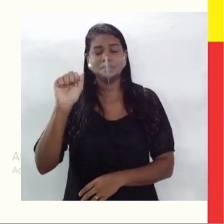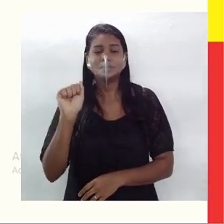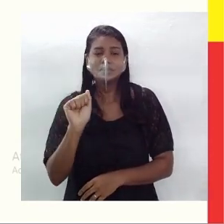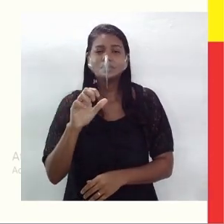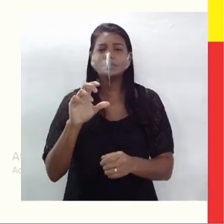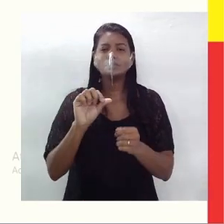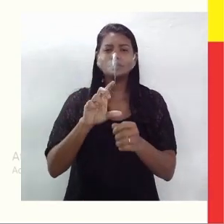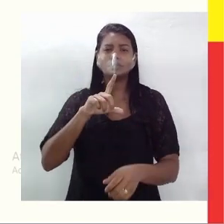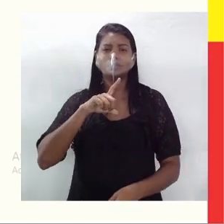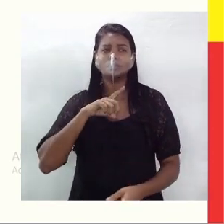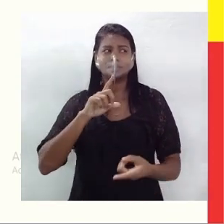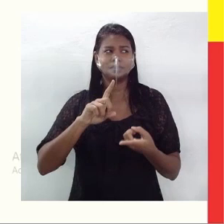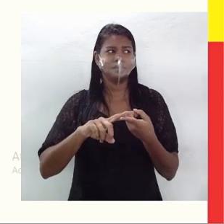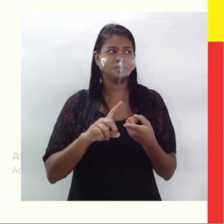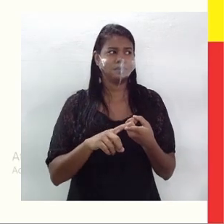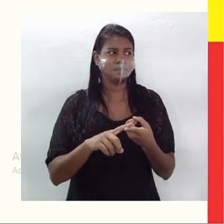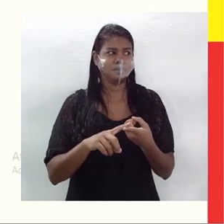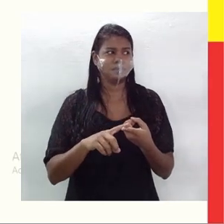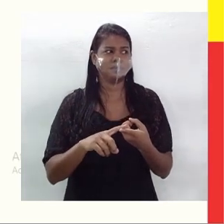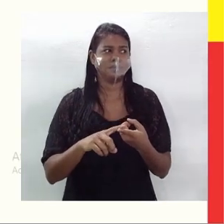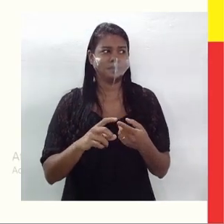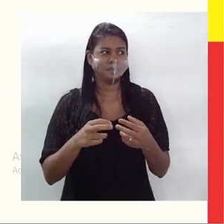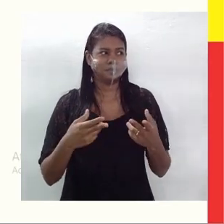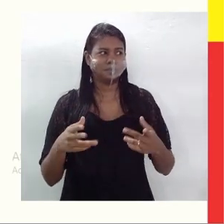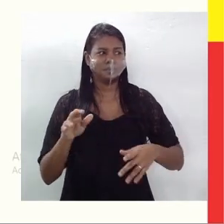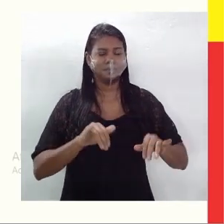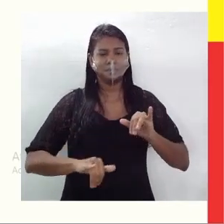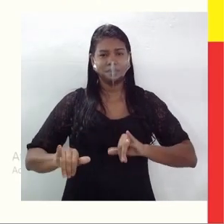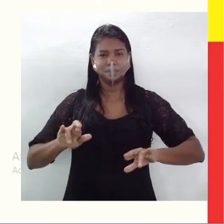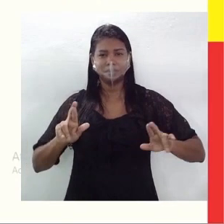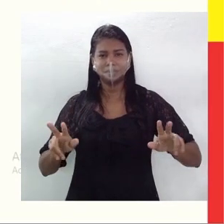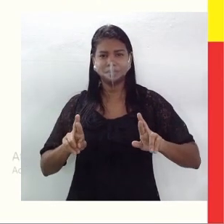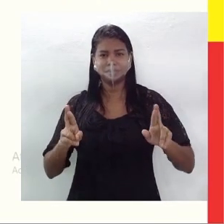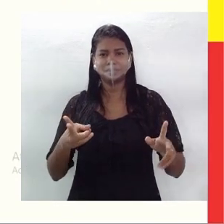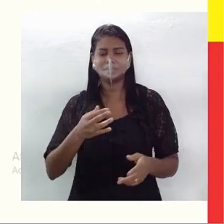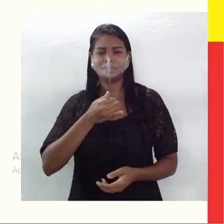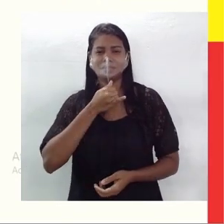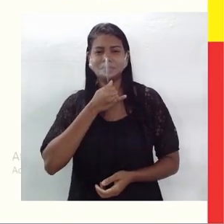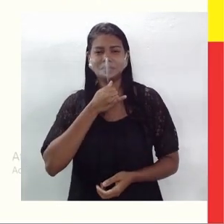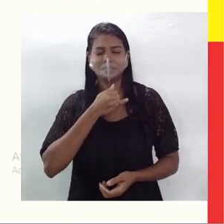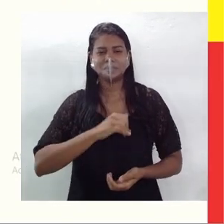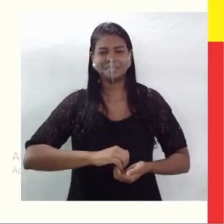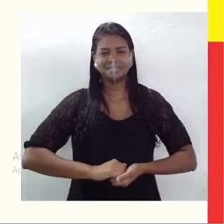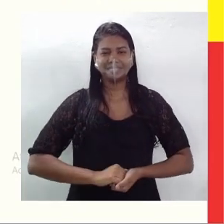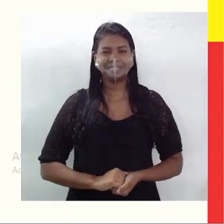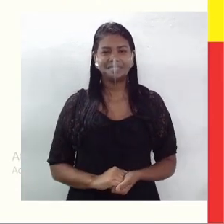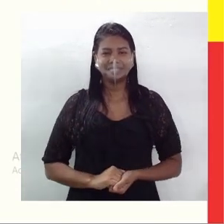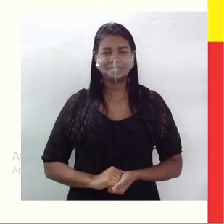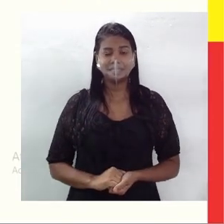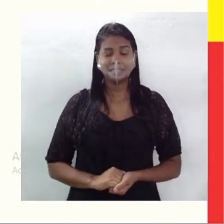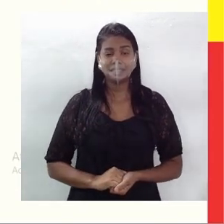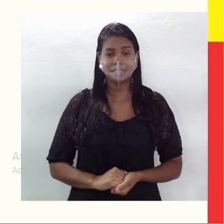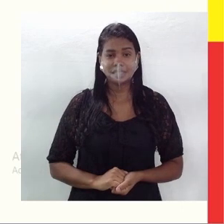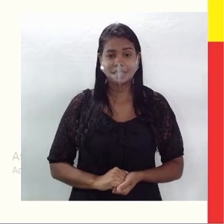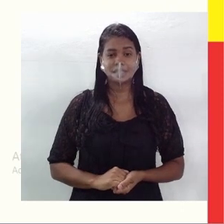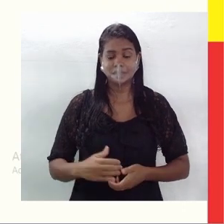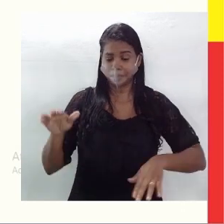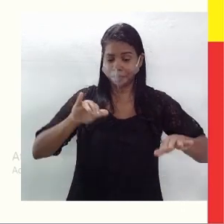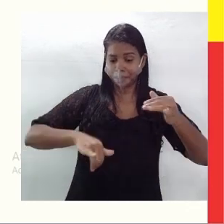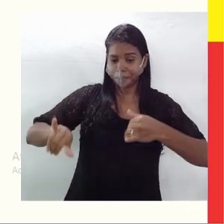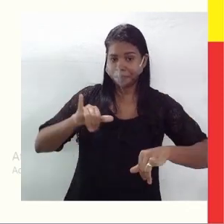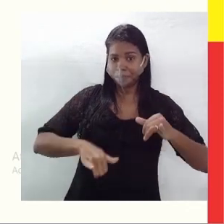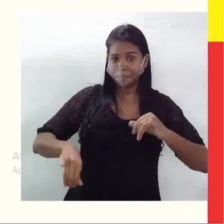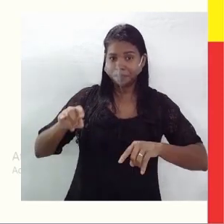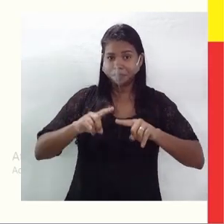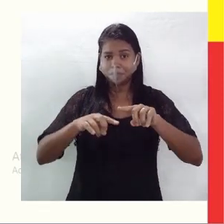formação de elementos químicos diferentes. Então, se fala de substância química, a